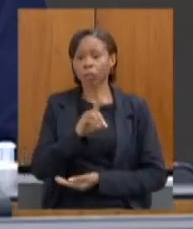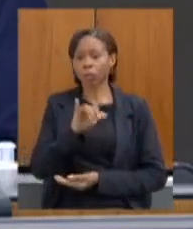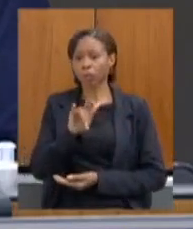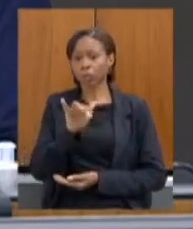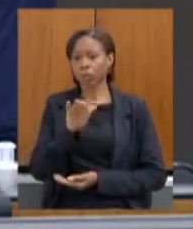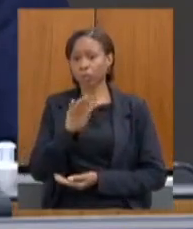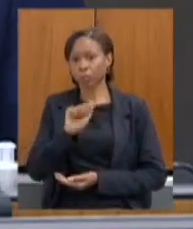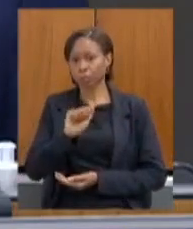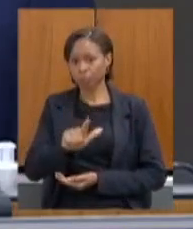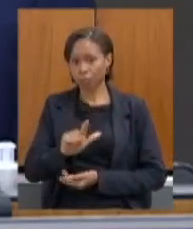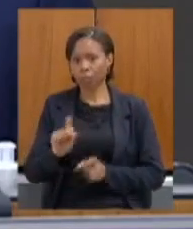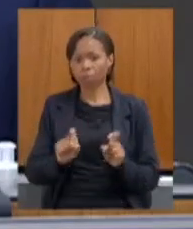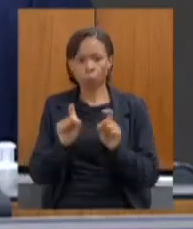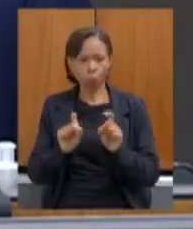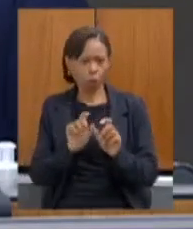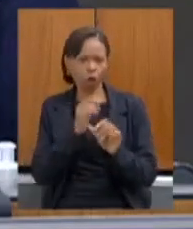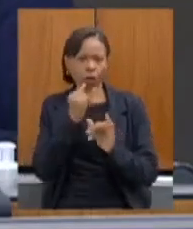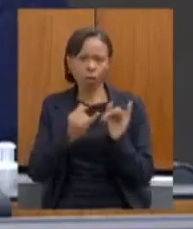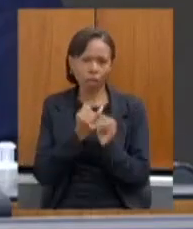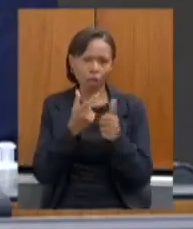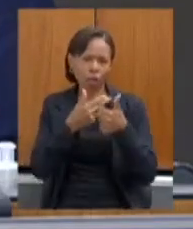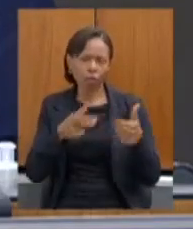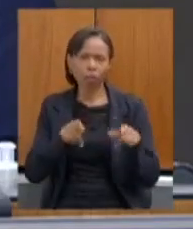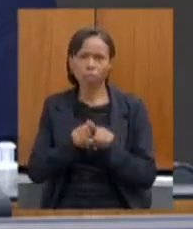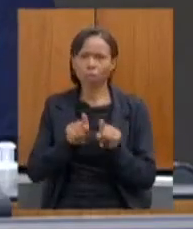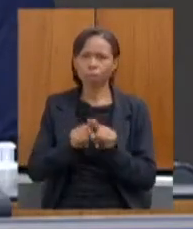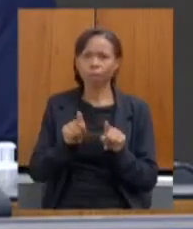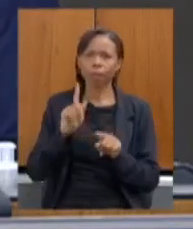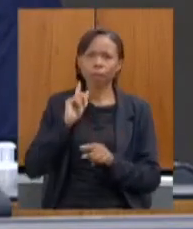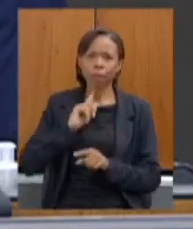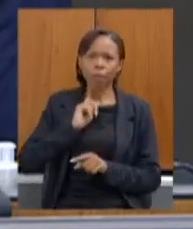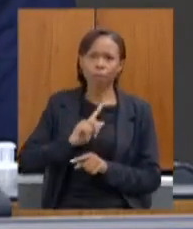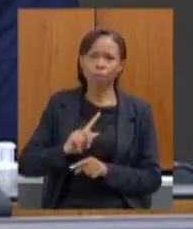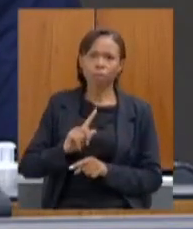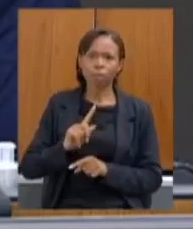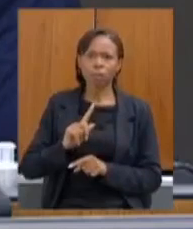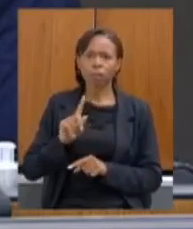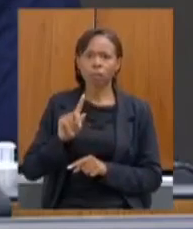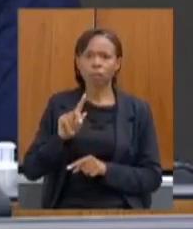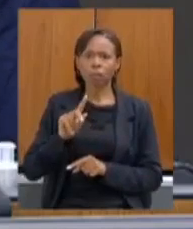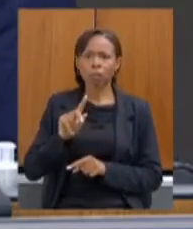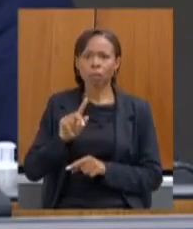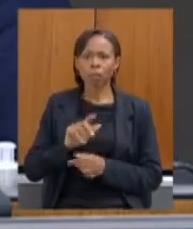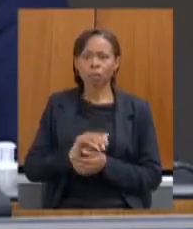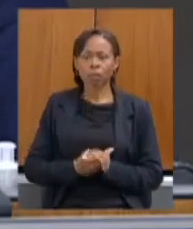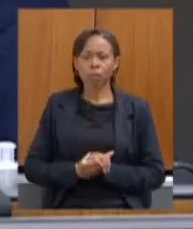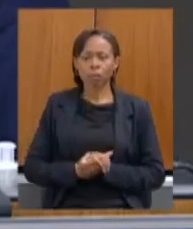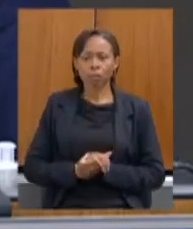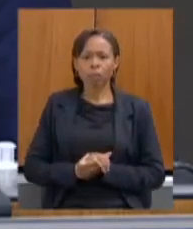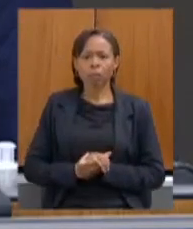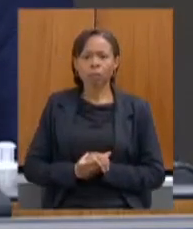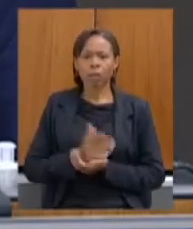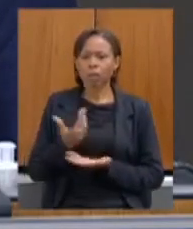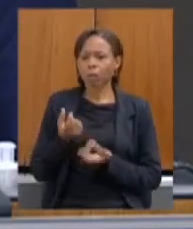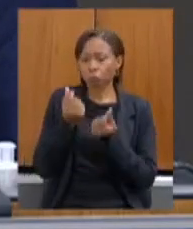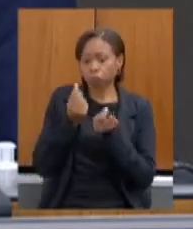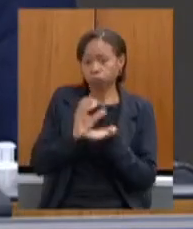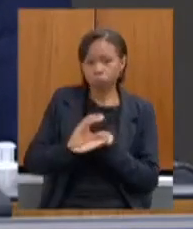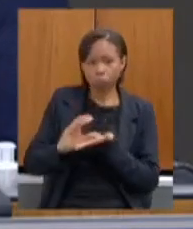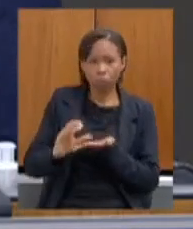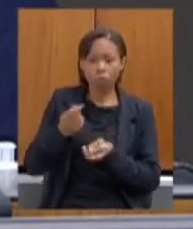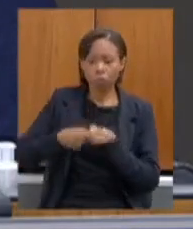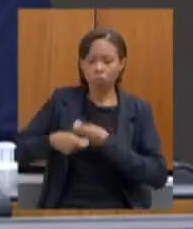cidadão, mas posso citar também o programa Minas Vive para Crescer, capitaneado pela Secretaria de Desenvolvimento Econômico, que visa tão somente simplificar e